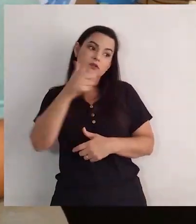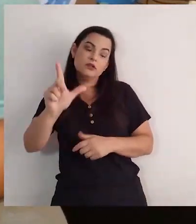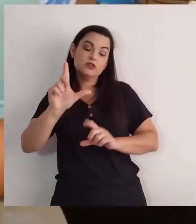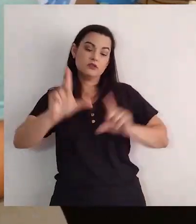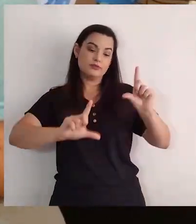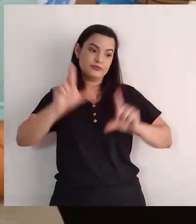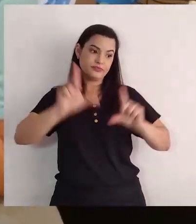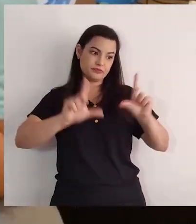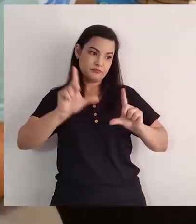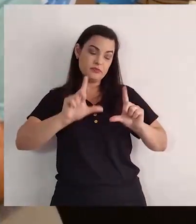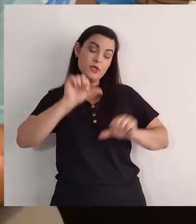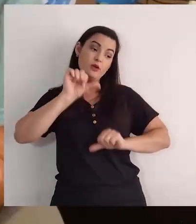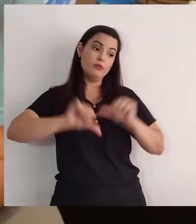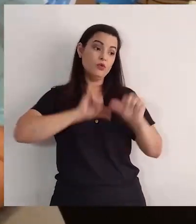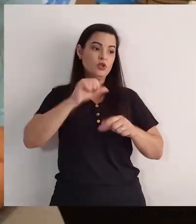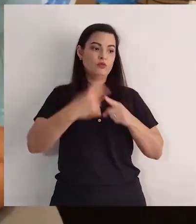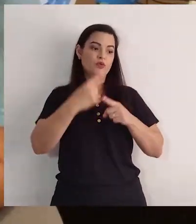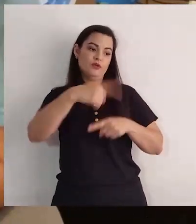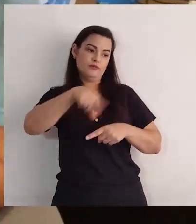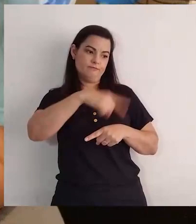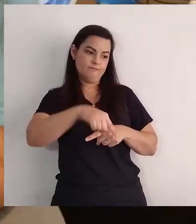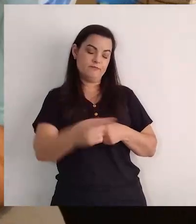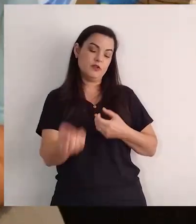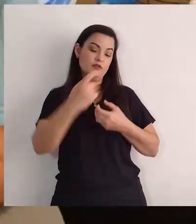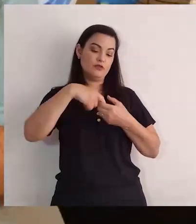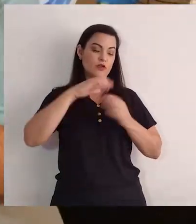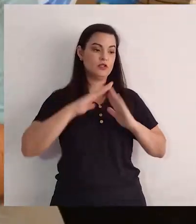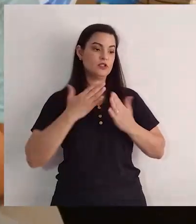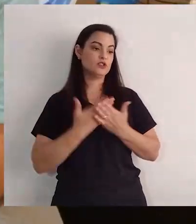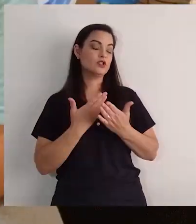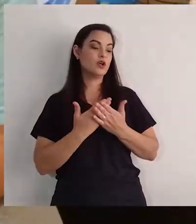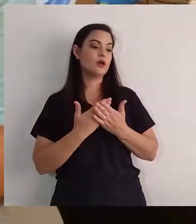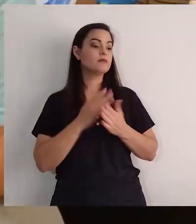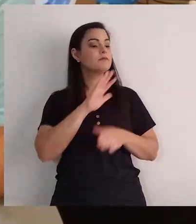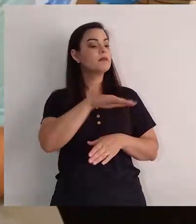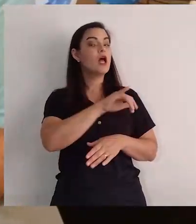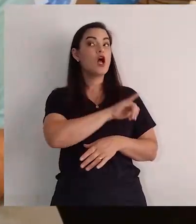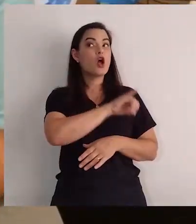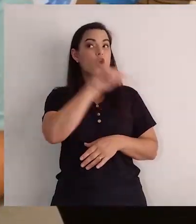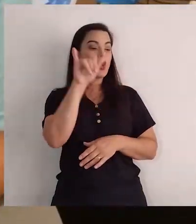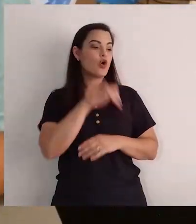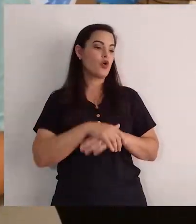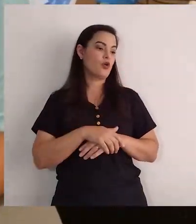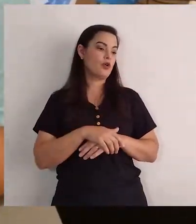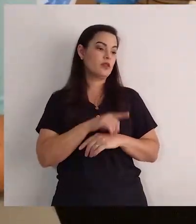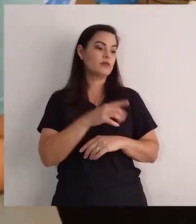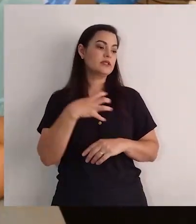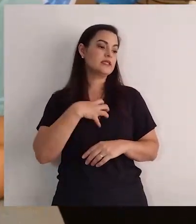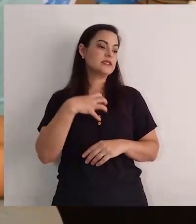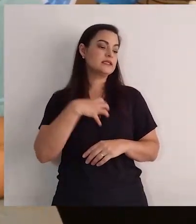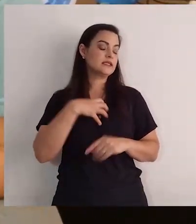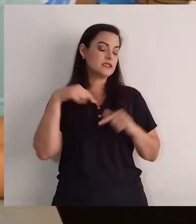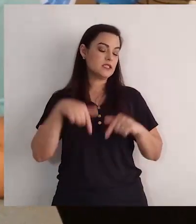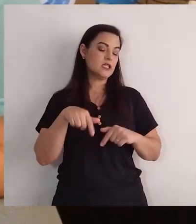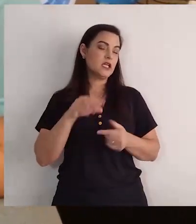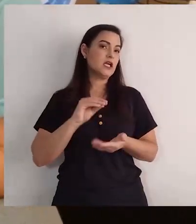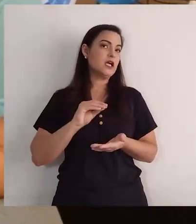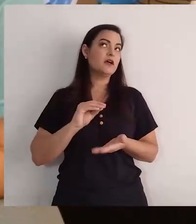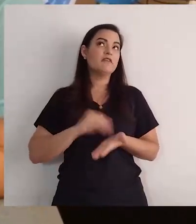pouquinho. Porque vocês vão voltar para a escola, né? Conta para todo mundo o que você mais vai sentir falta do